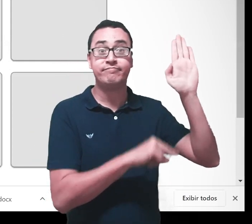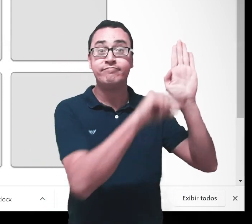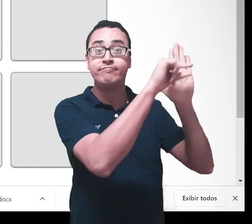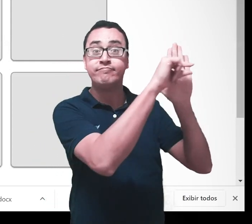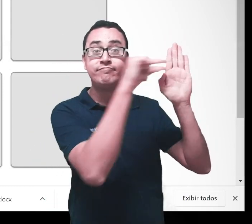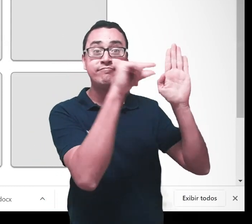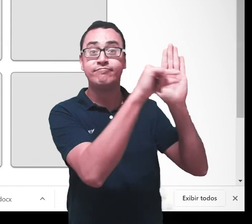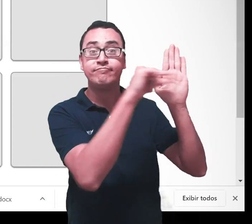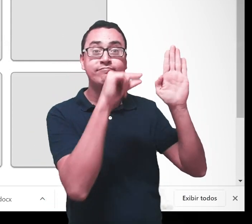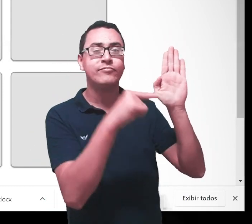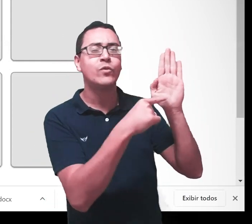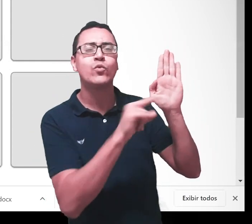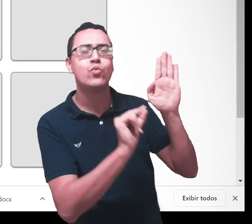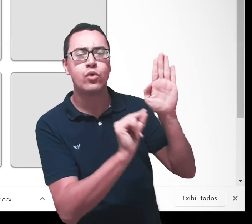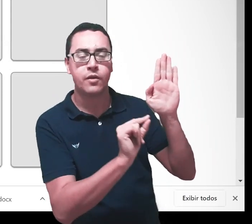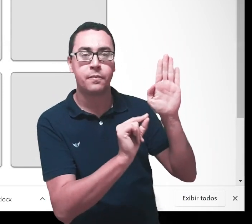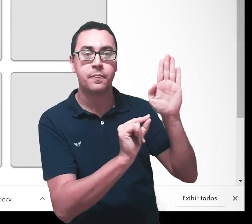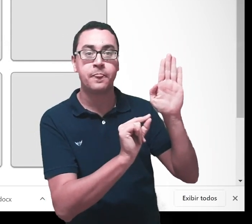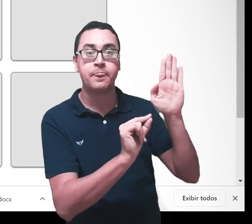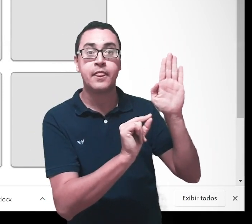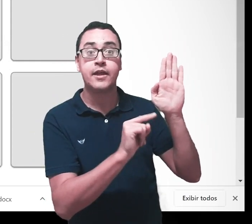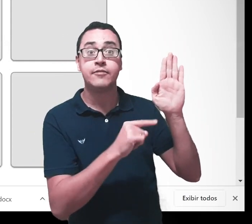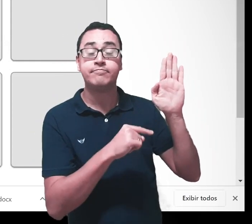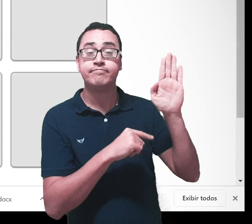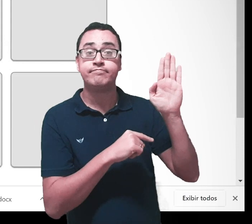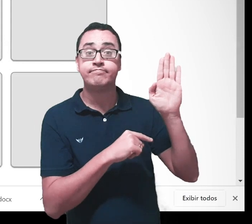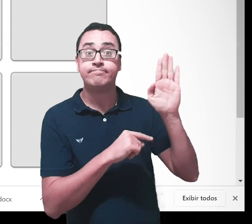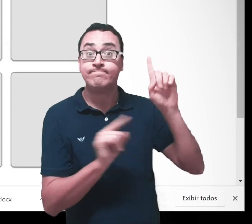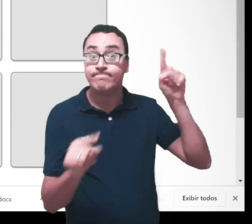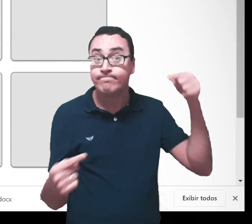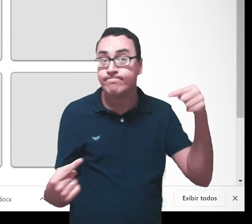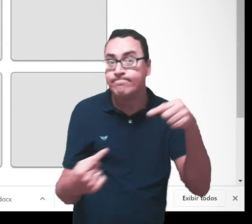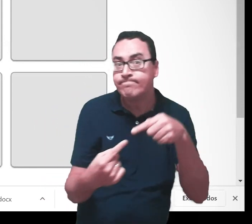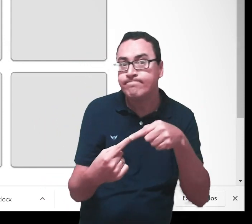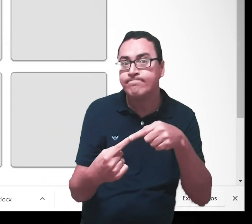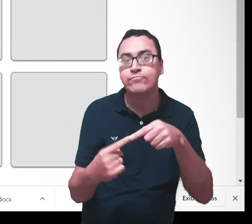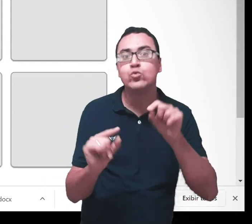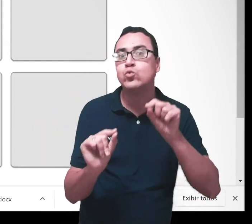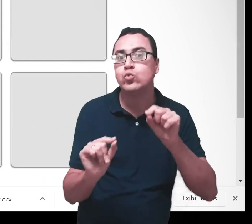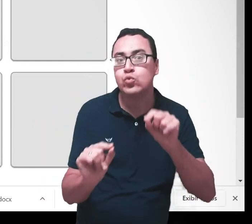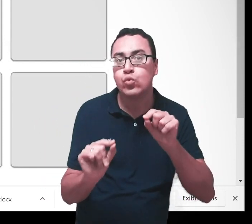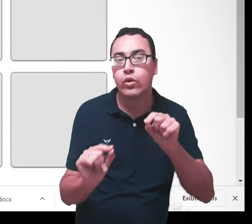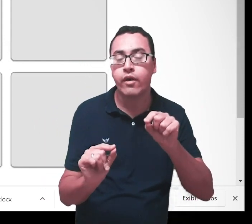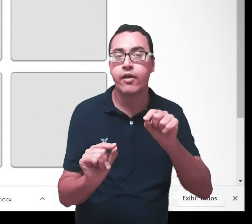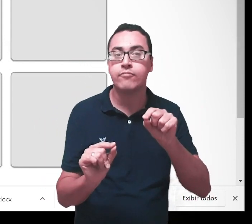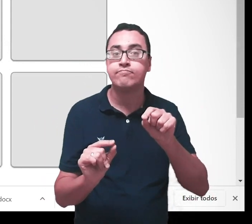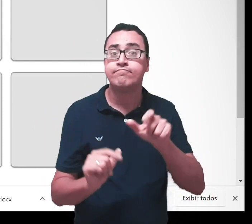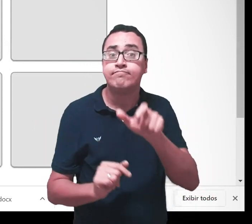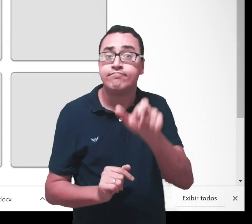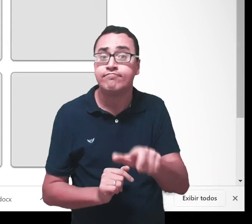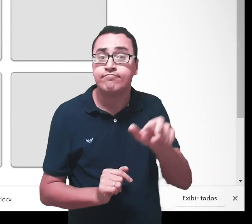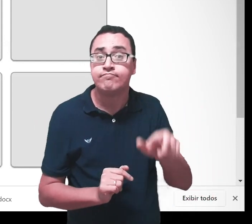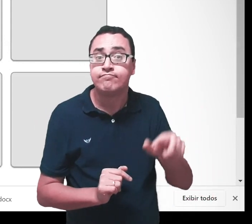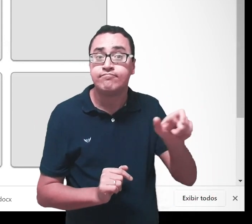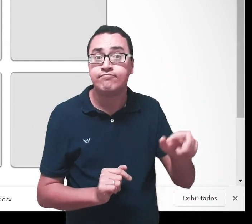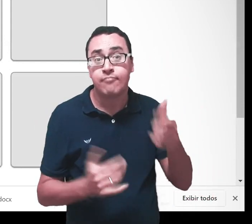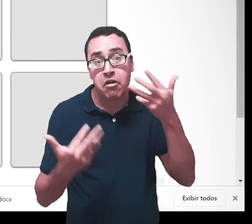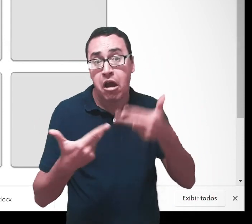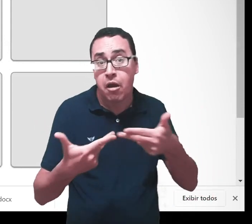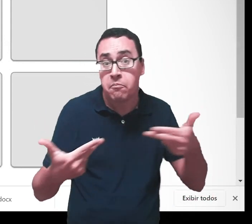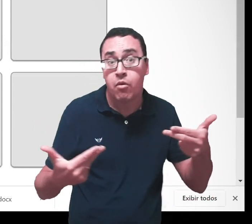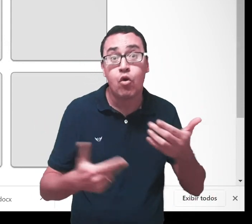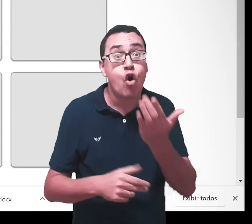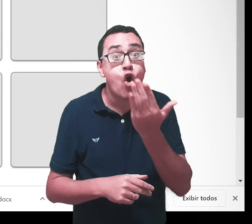Só vamos conseguir fazer um par se eu encontrar aí um ser vivo que se